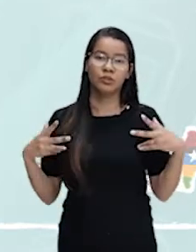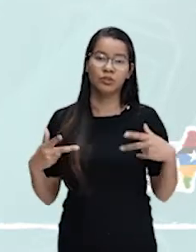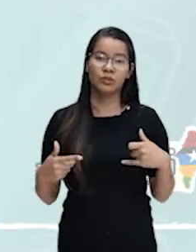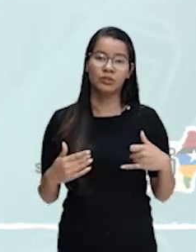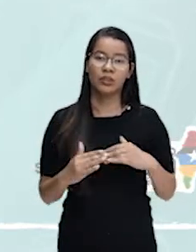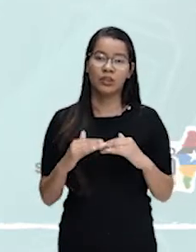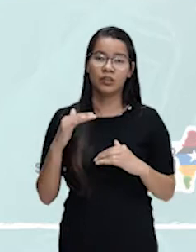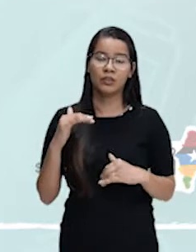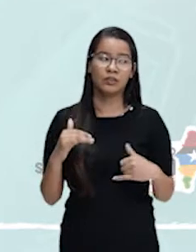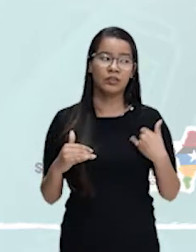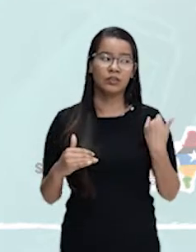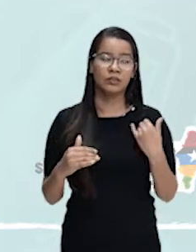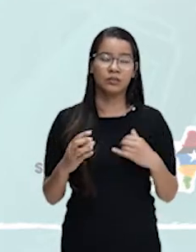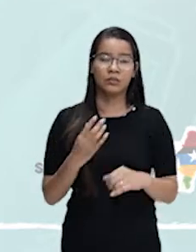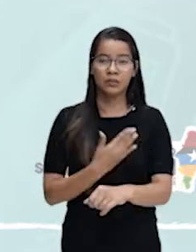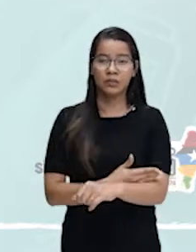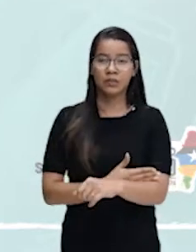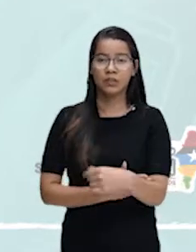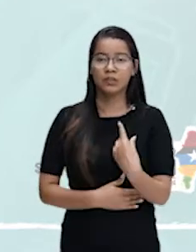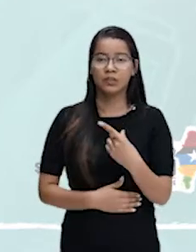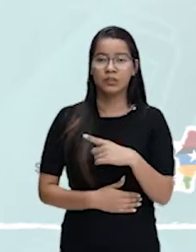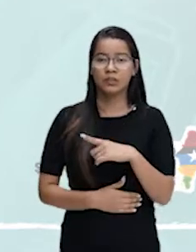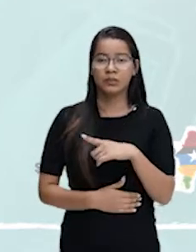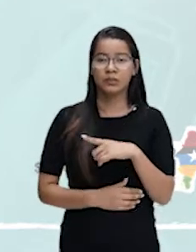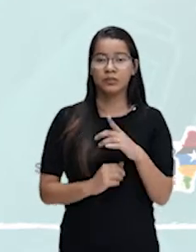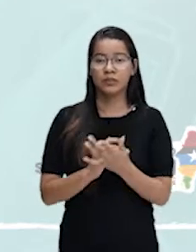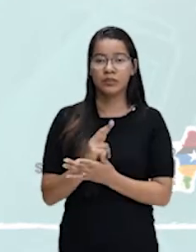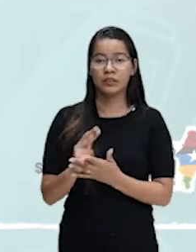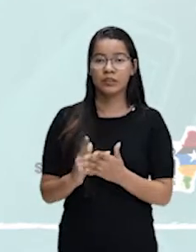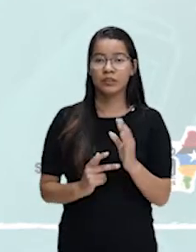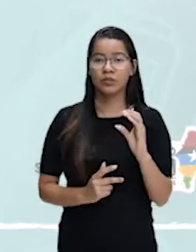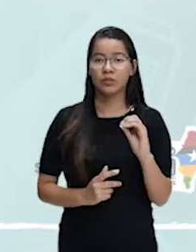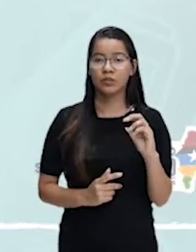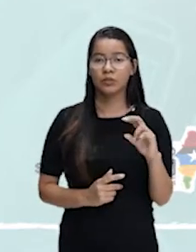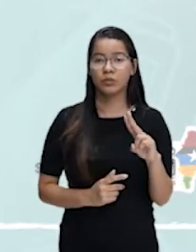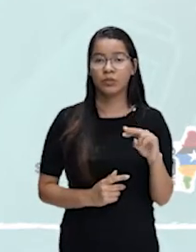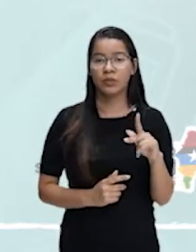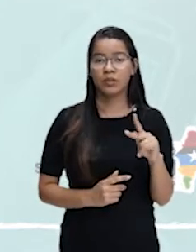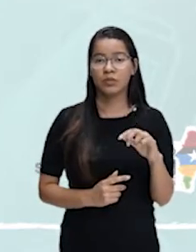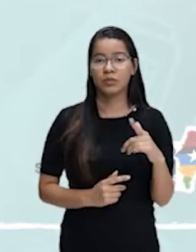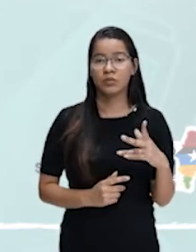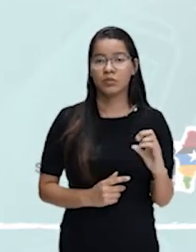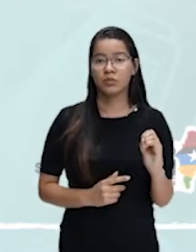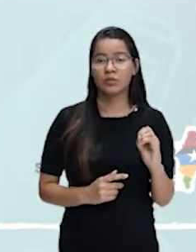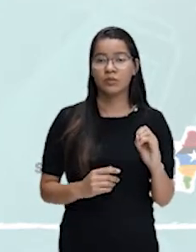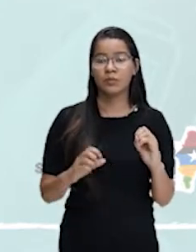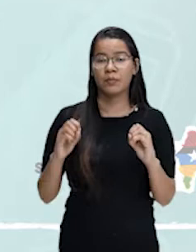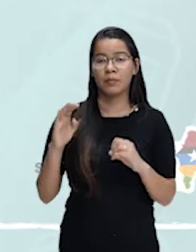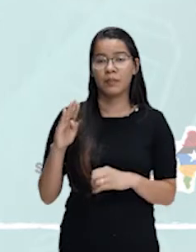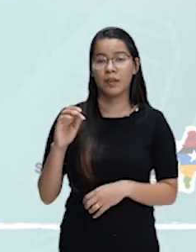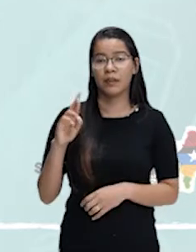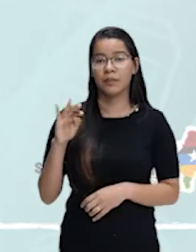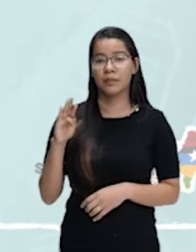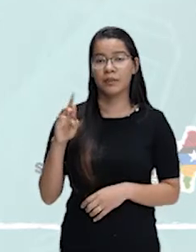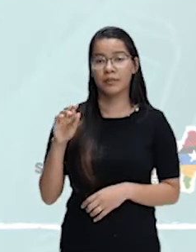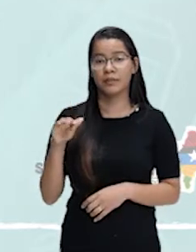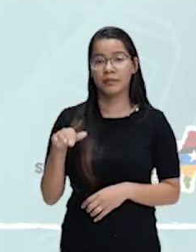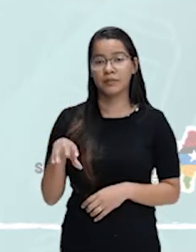Média, nós temos diversas ocupações bárbaras ou de povos germânicos no Ocidente